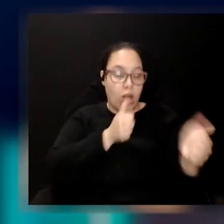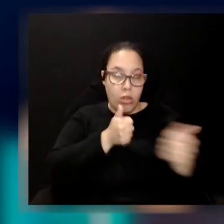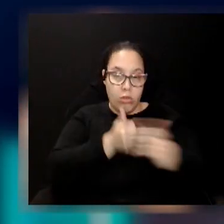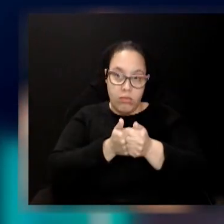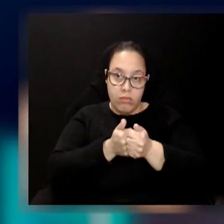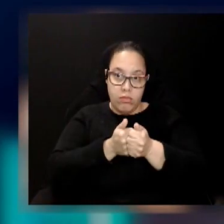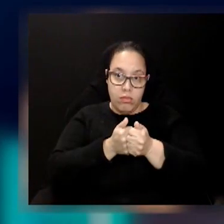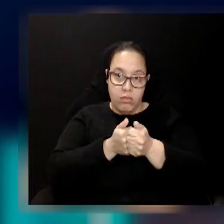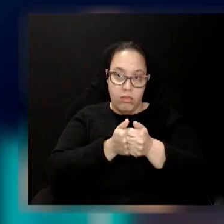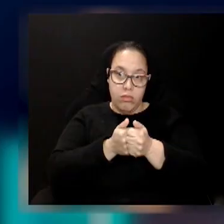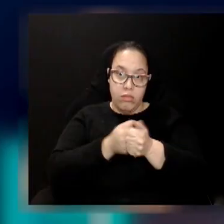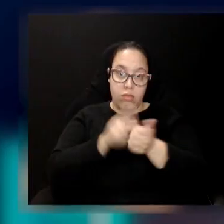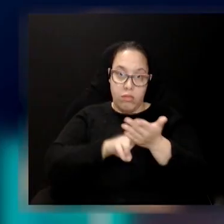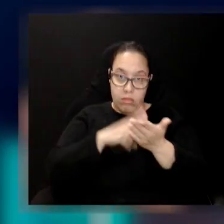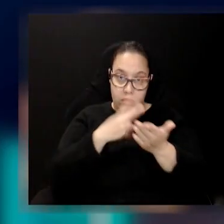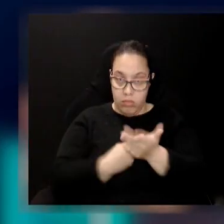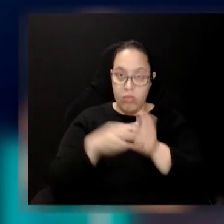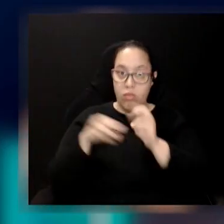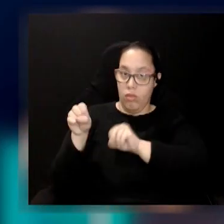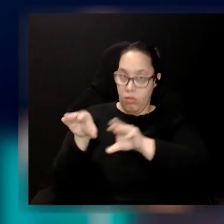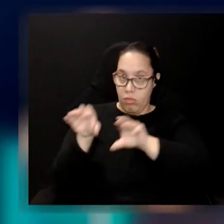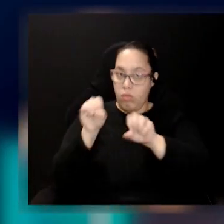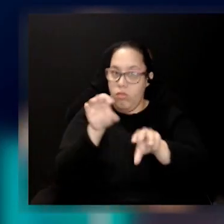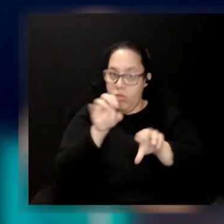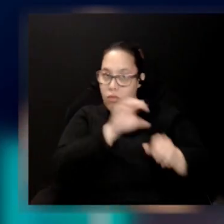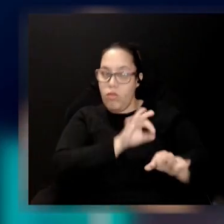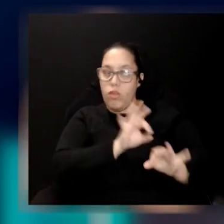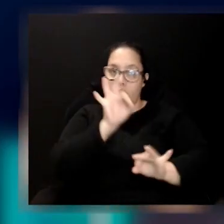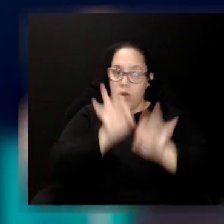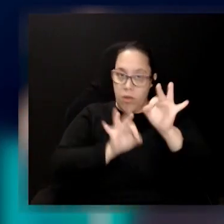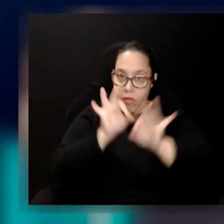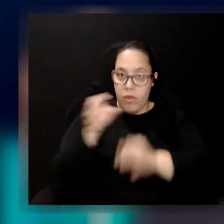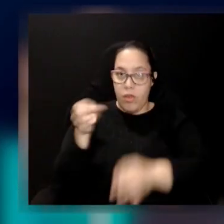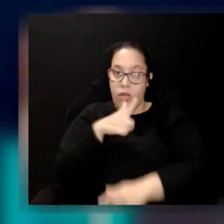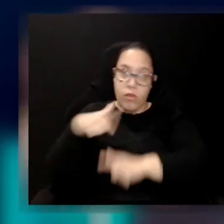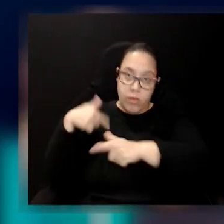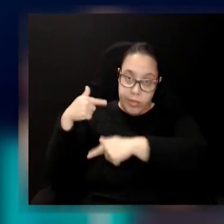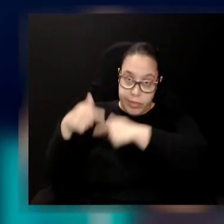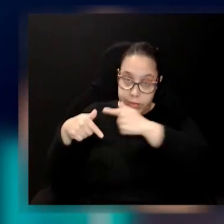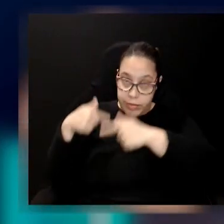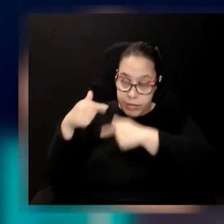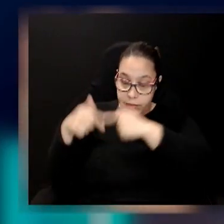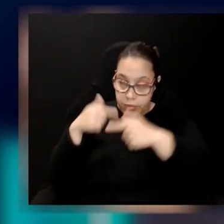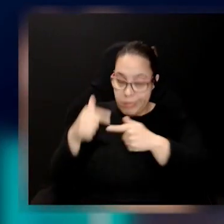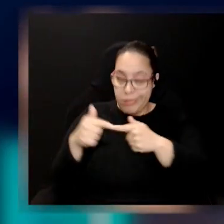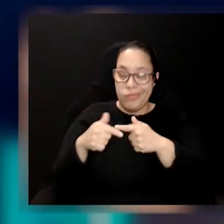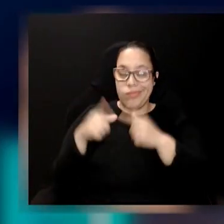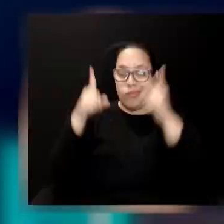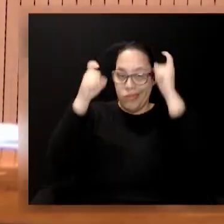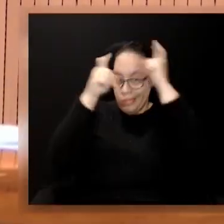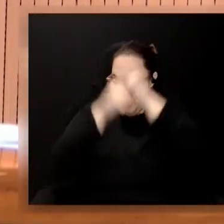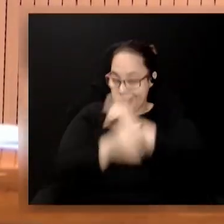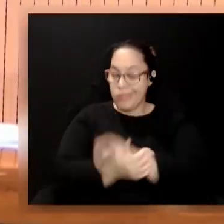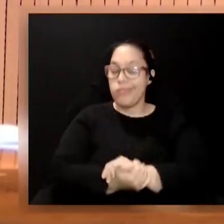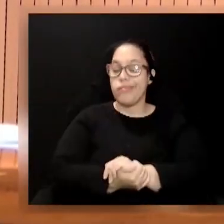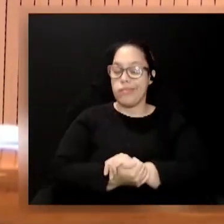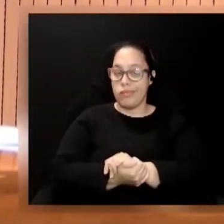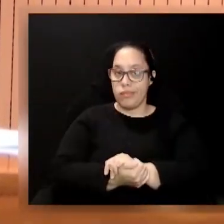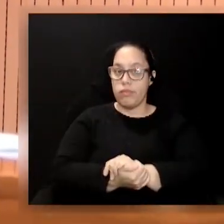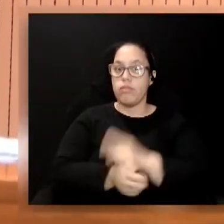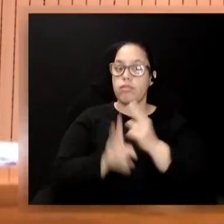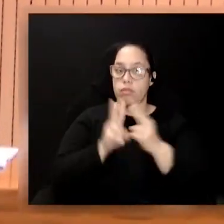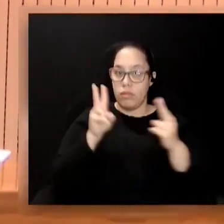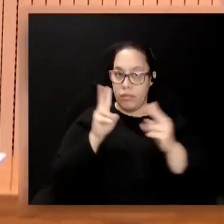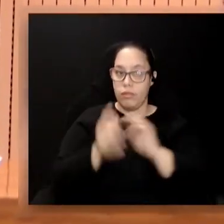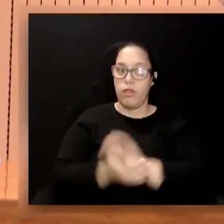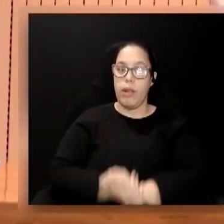e a ensina, preparando as novas gerações para os desafios da era digital. O Diploma